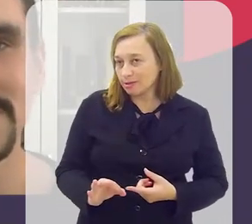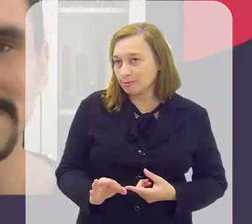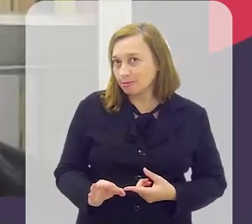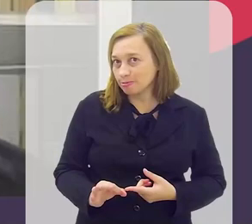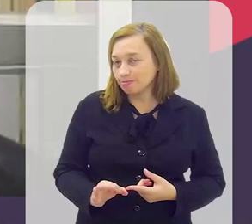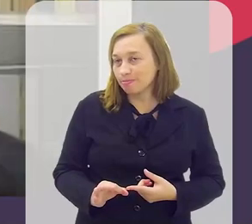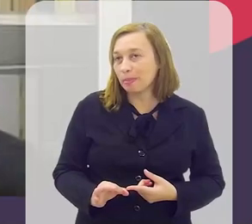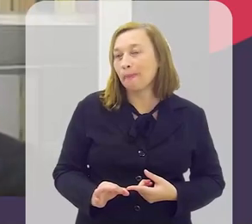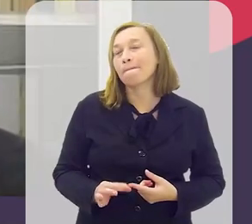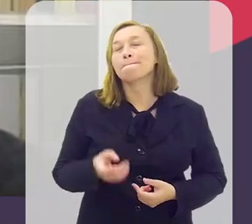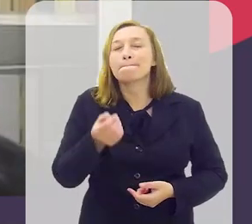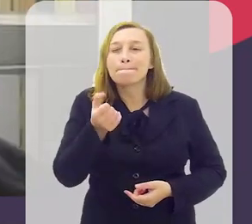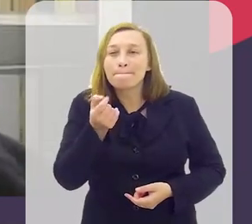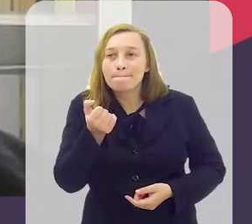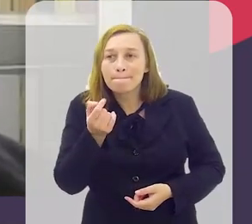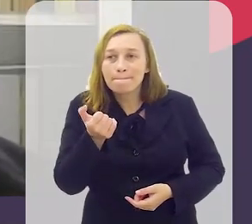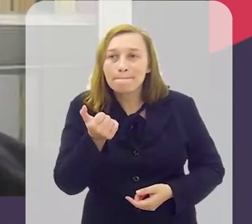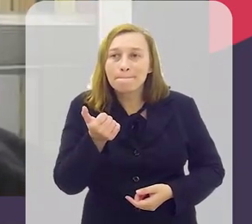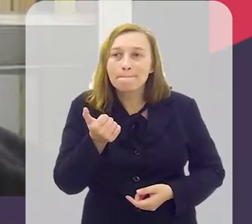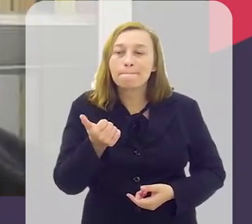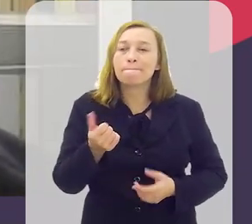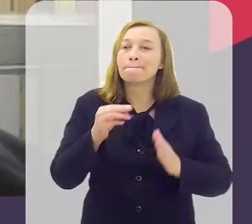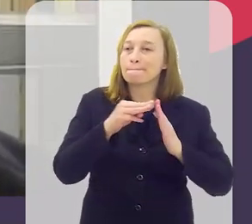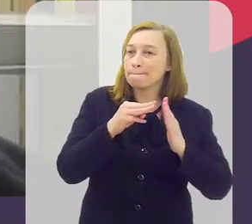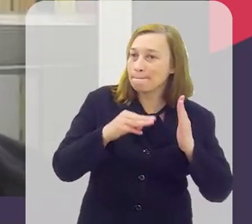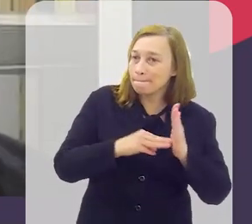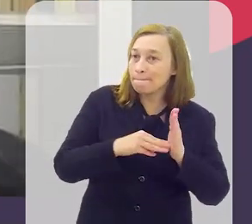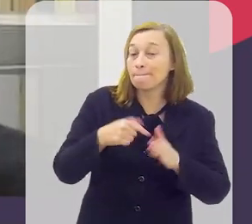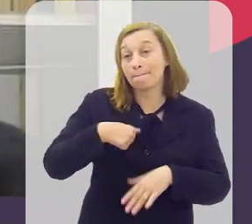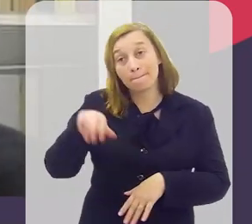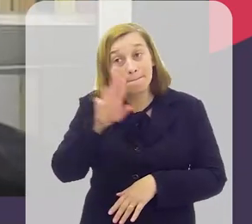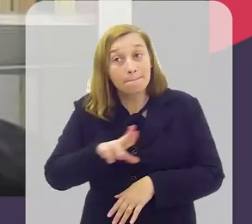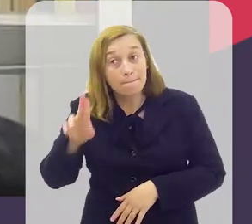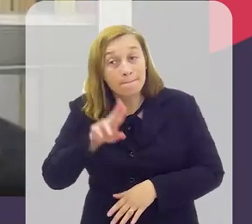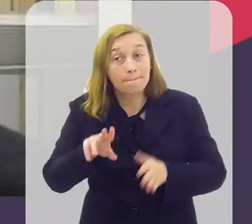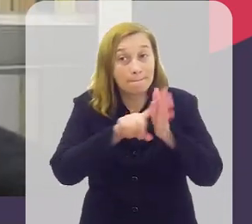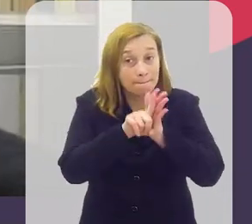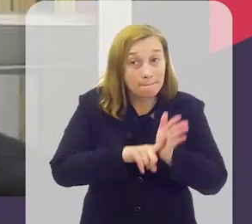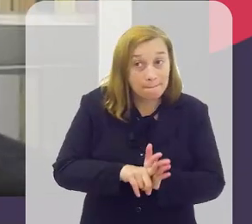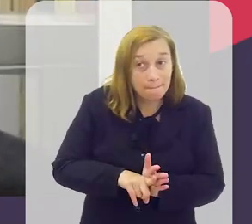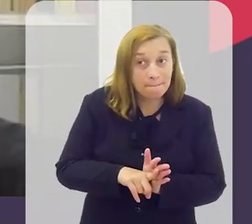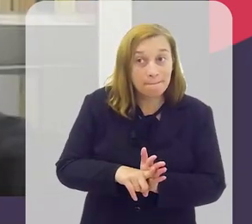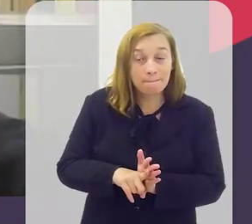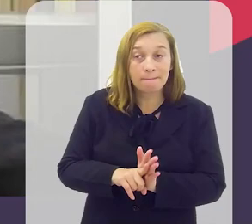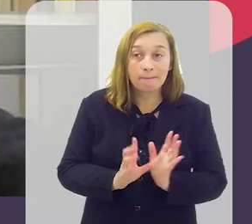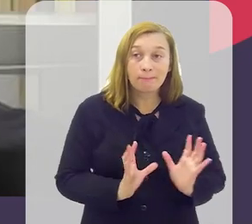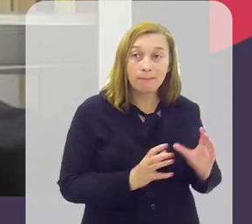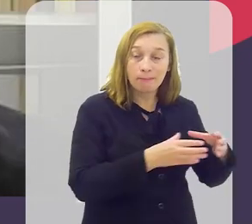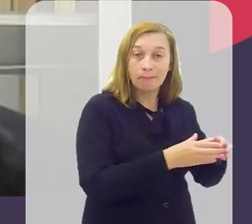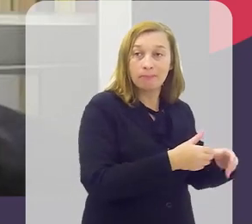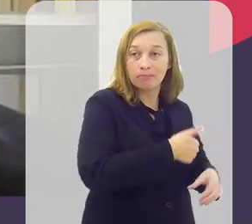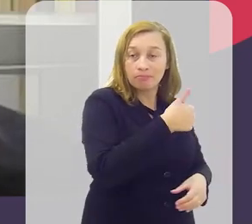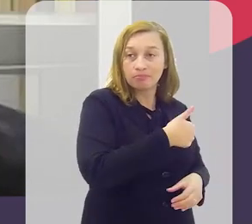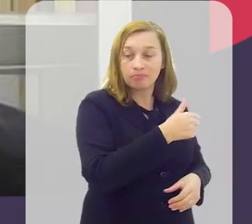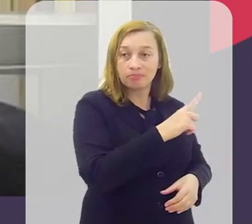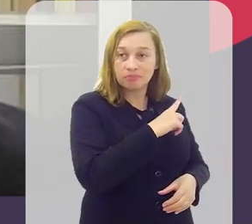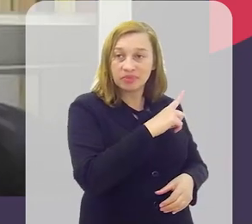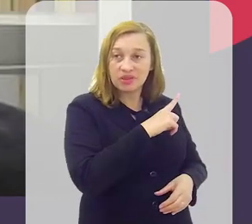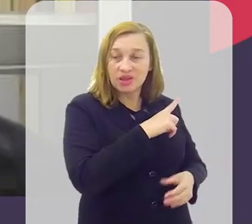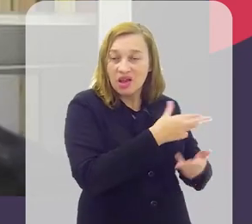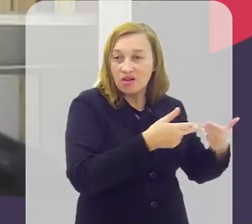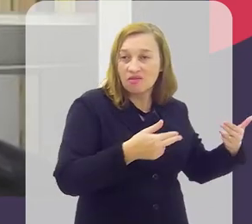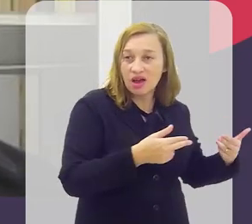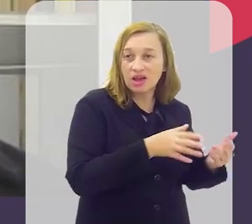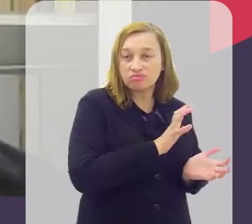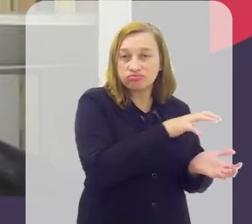eles talvez tenham um pouco a ver com a própria metodologia que eu utilizei para a pesquisa, né? Enfim, eu ia para o grupo onde tinham muitos entregadores e